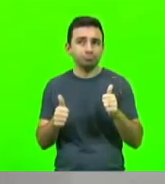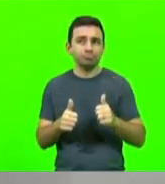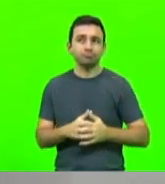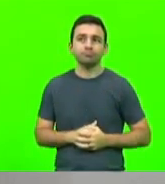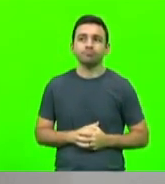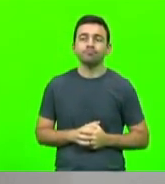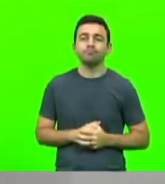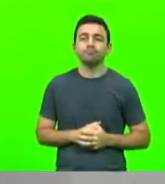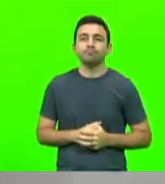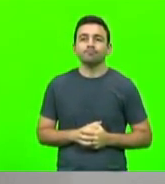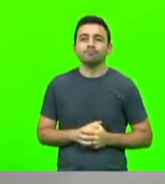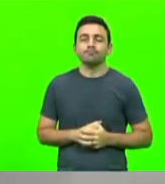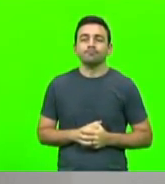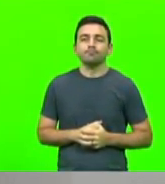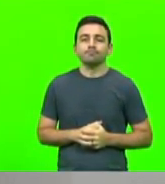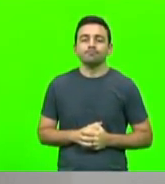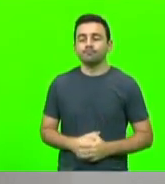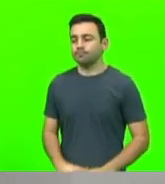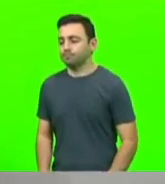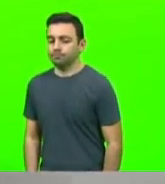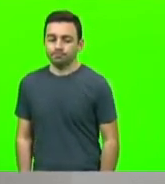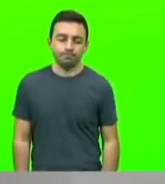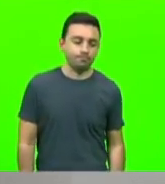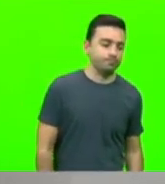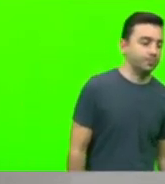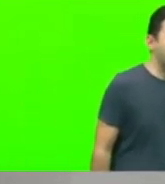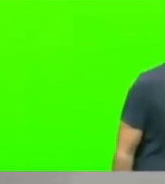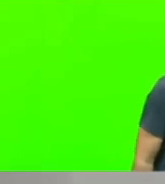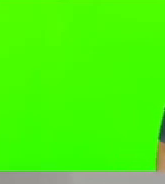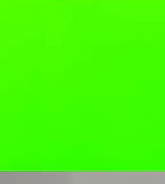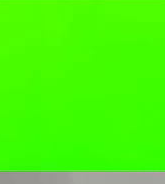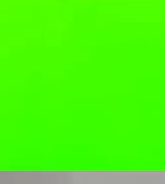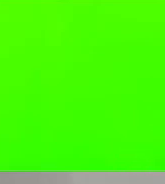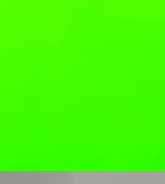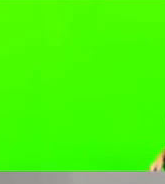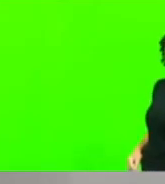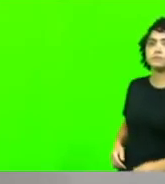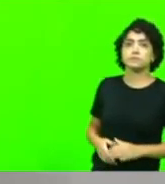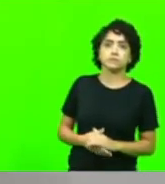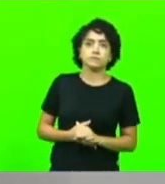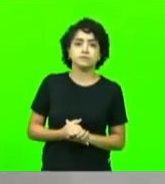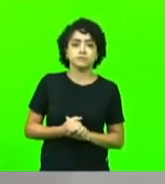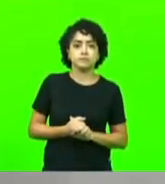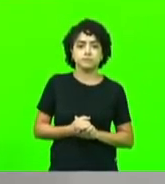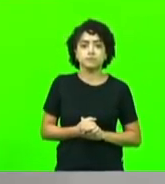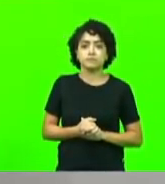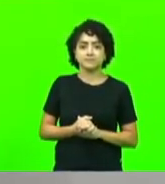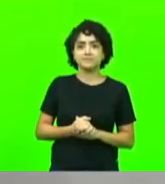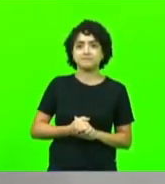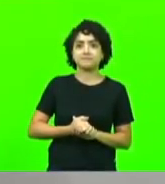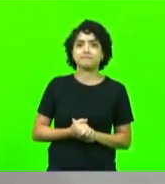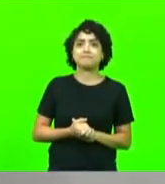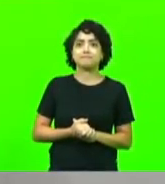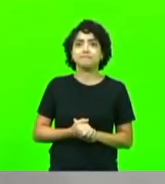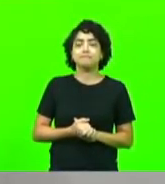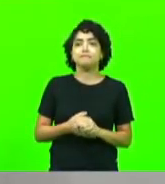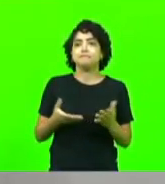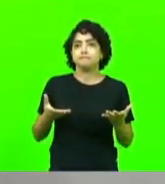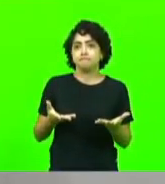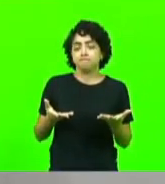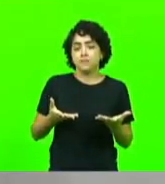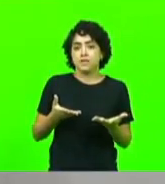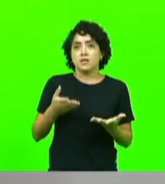Dito isso, quero abordar mais um assunto, chamar a atenção. Espero que o secretário da FEESPORT esteja nos